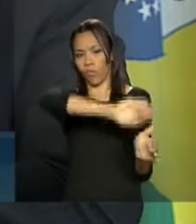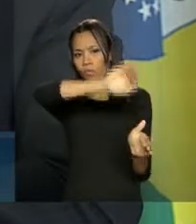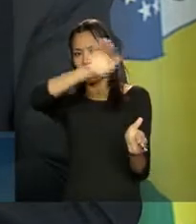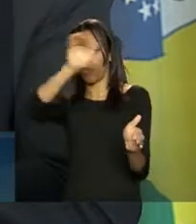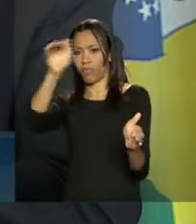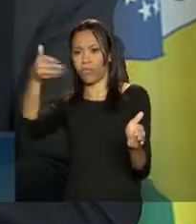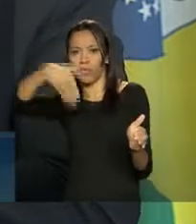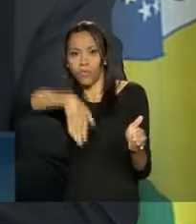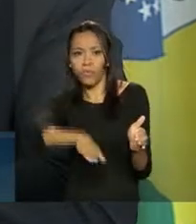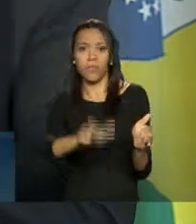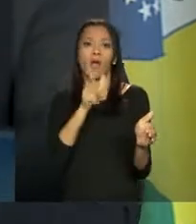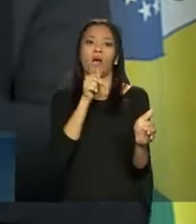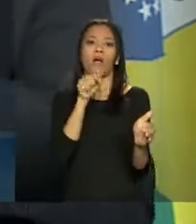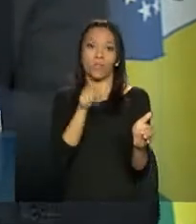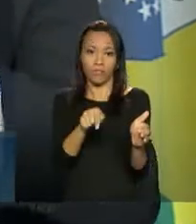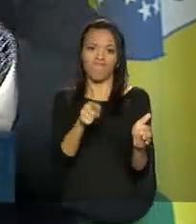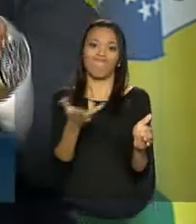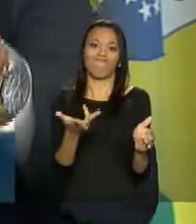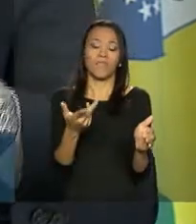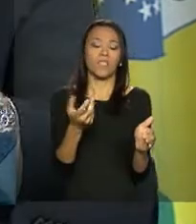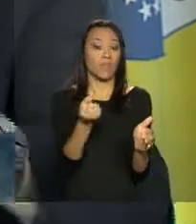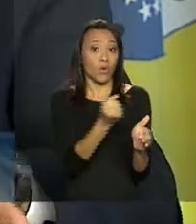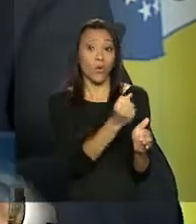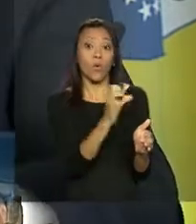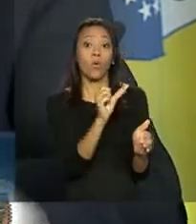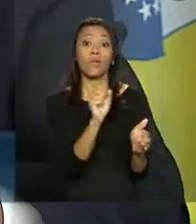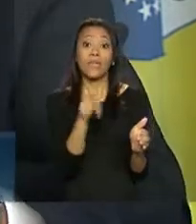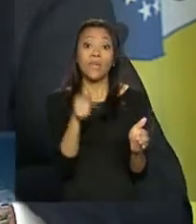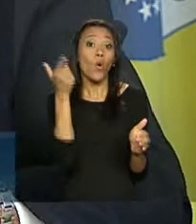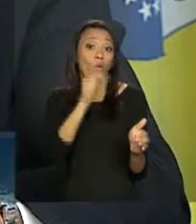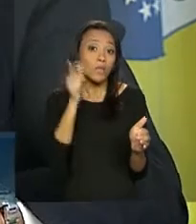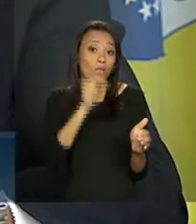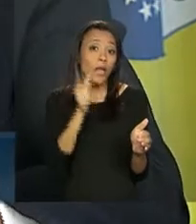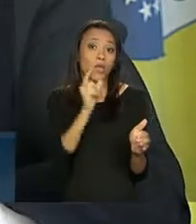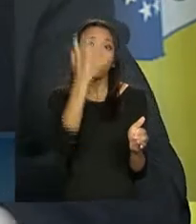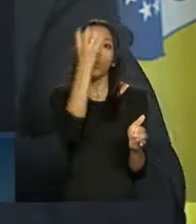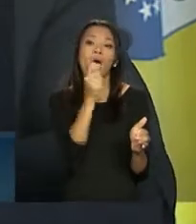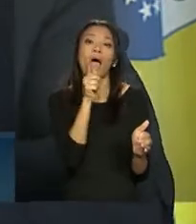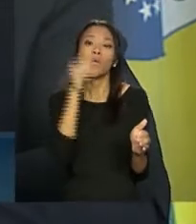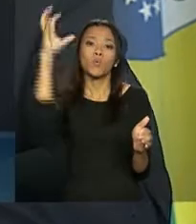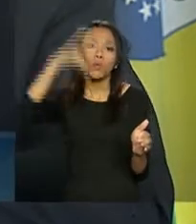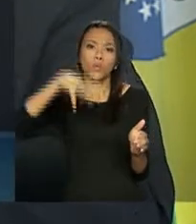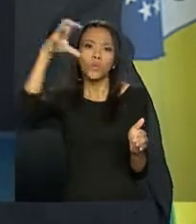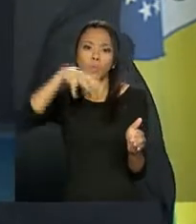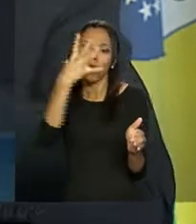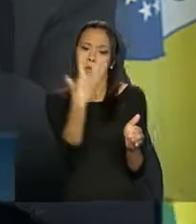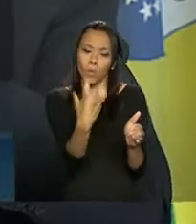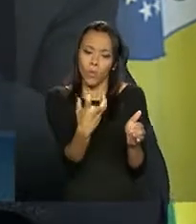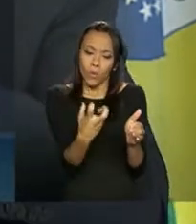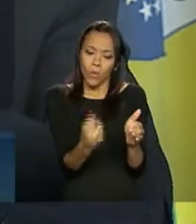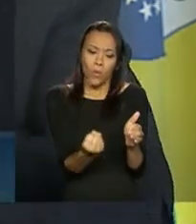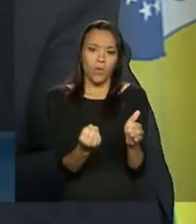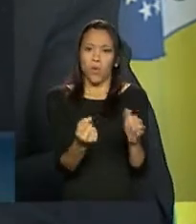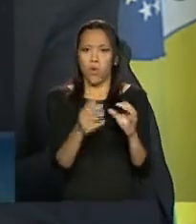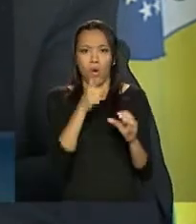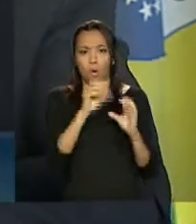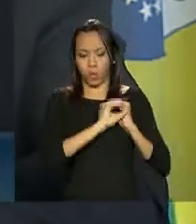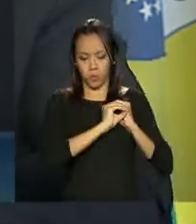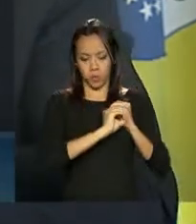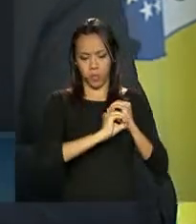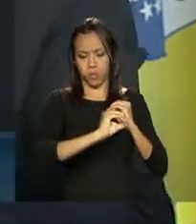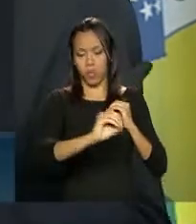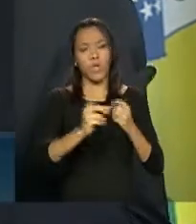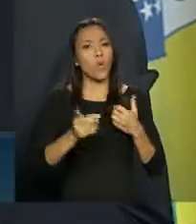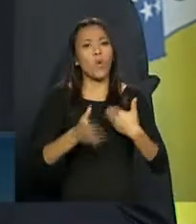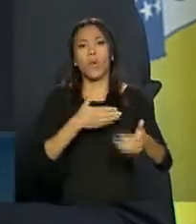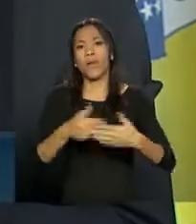hídrica para essas famílias porque a cisterna consegue armazenar é uma quantidade de água em qualquer período de